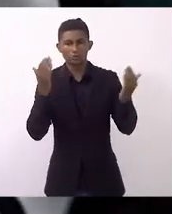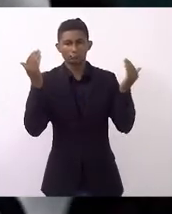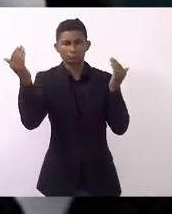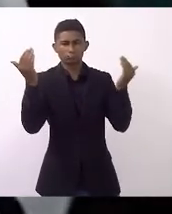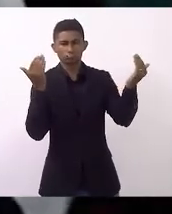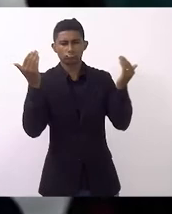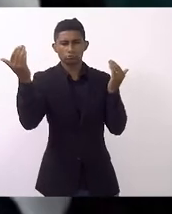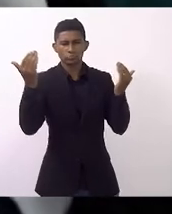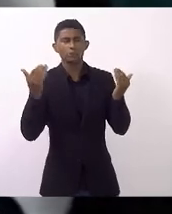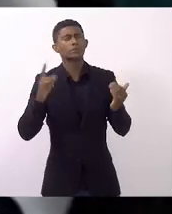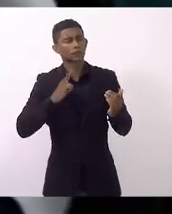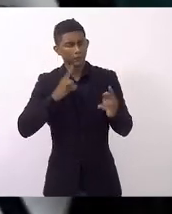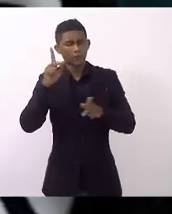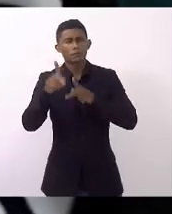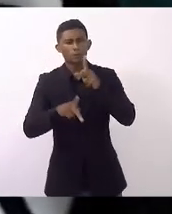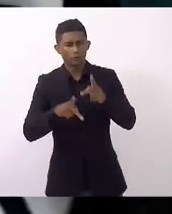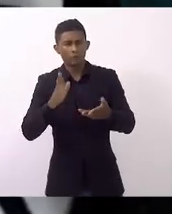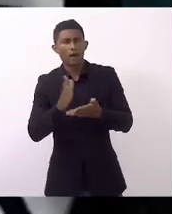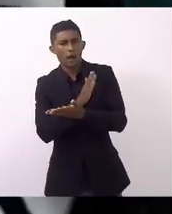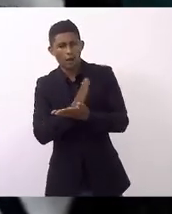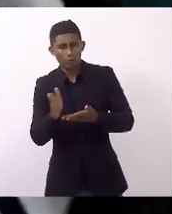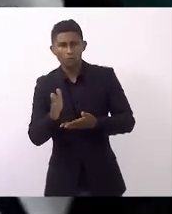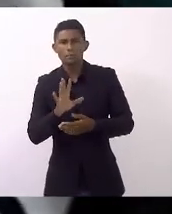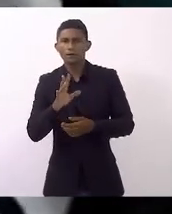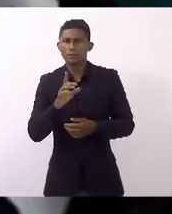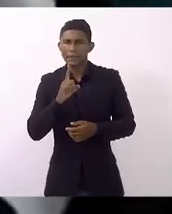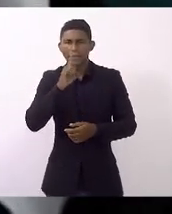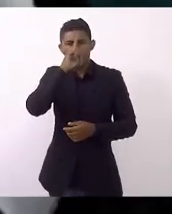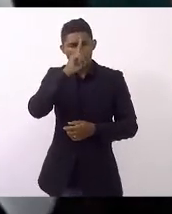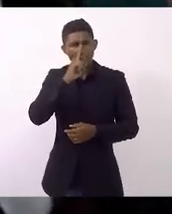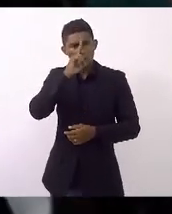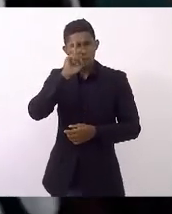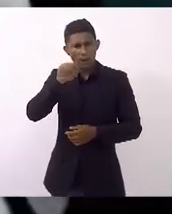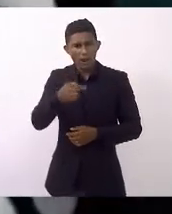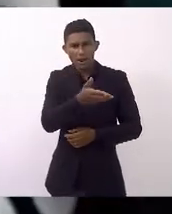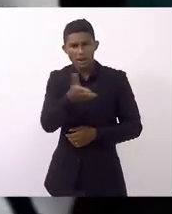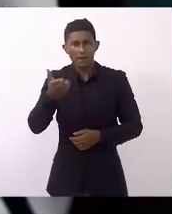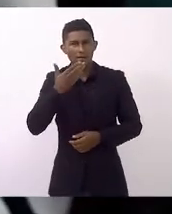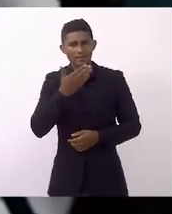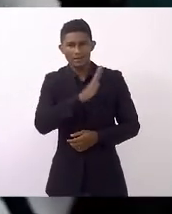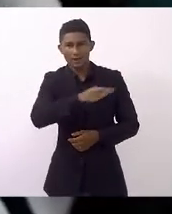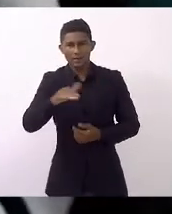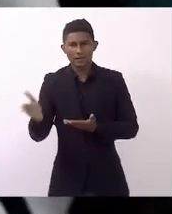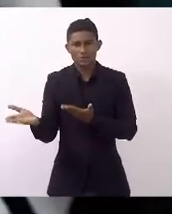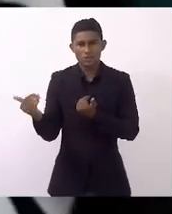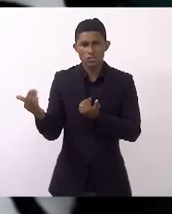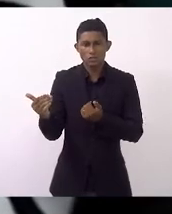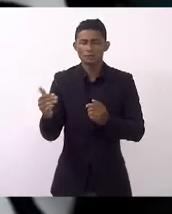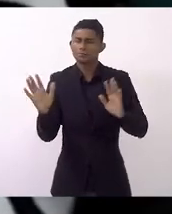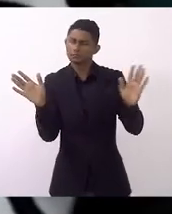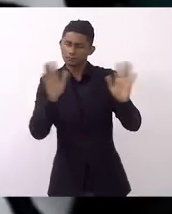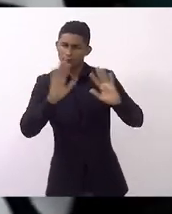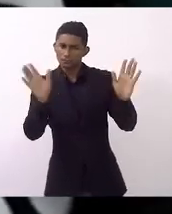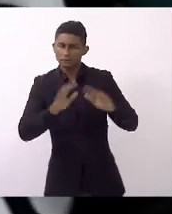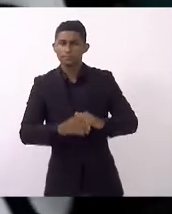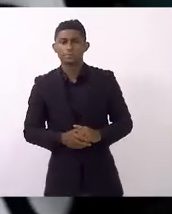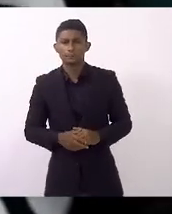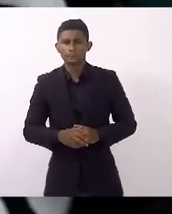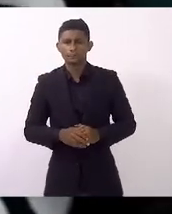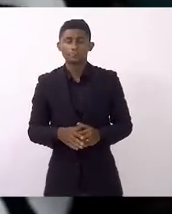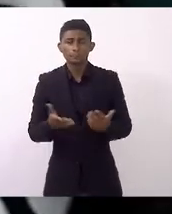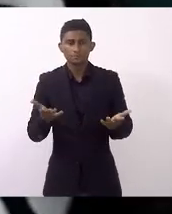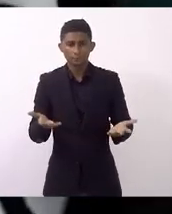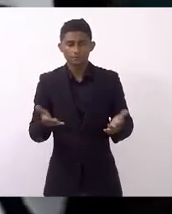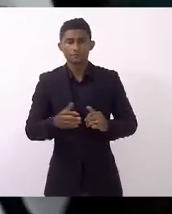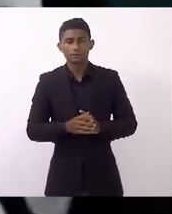geral e não necessariamente representam risco à saúde e segurança das crianças e adolescentes. Isso posto, presidente,